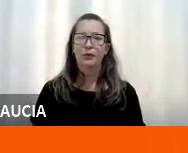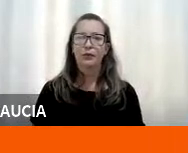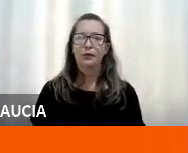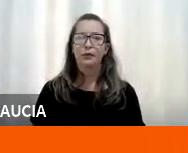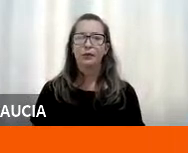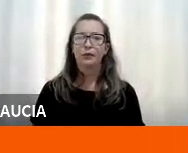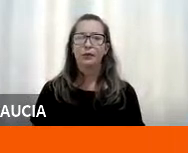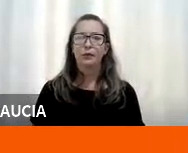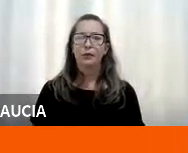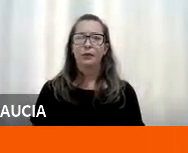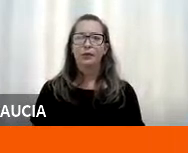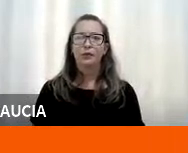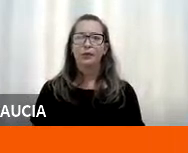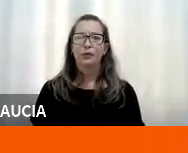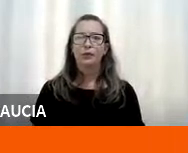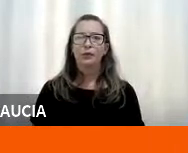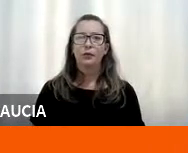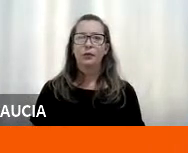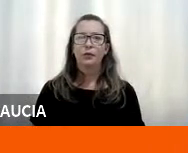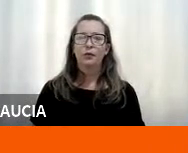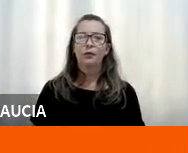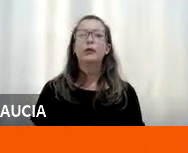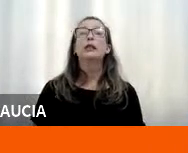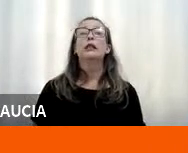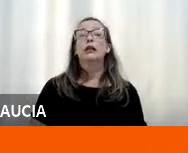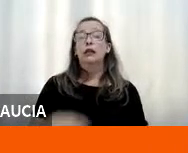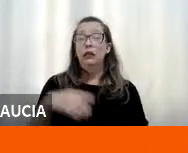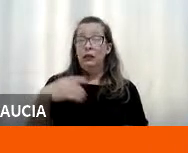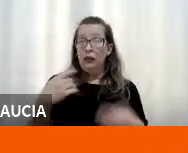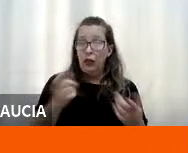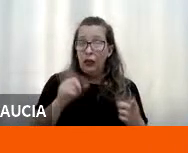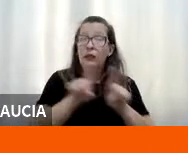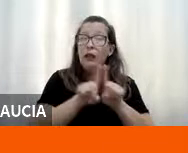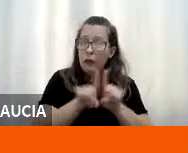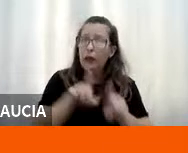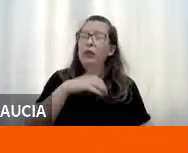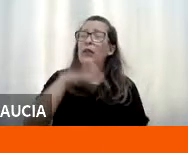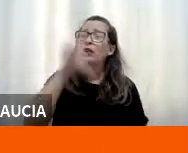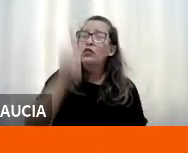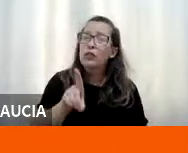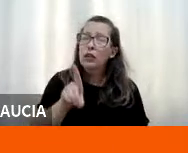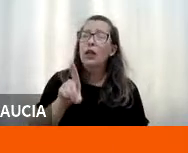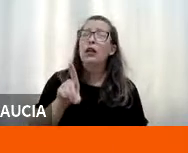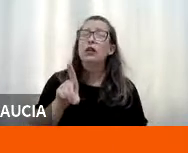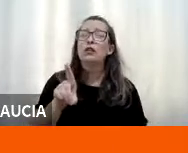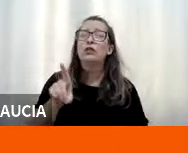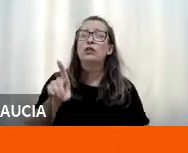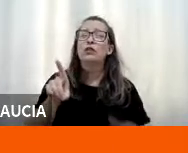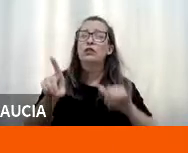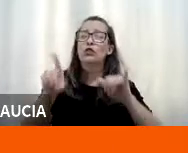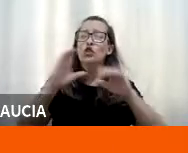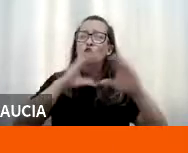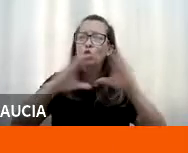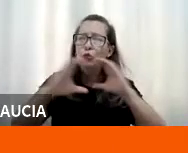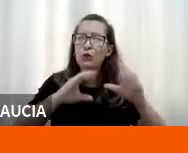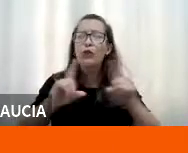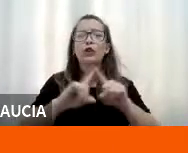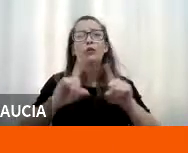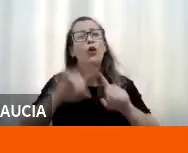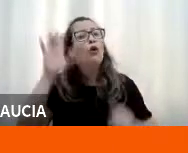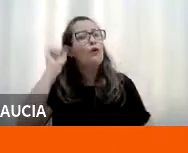O pressuposto de que todos têm o direito de comunicar-se e de serem ouvidos